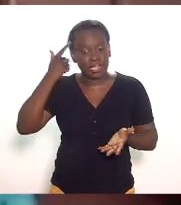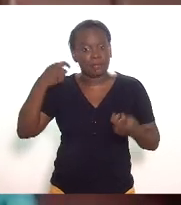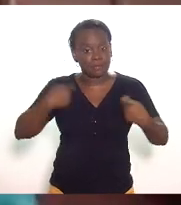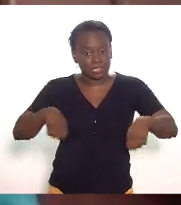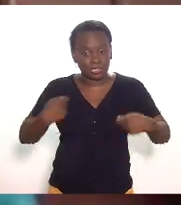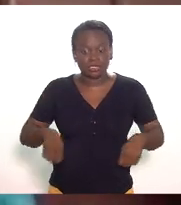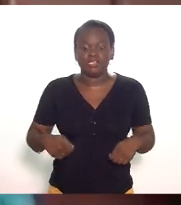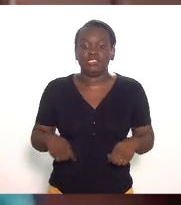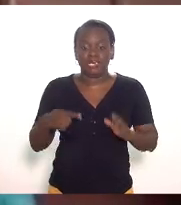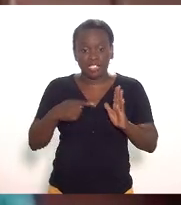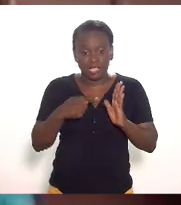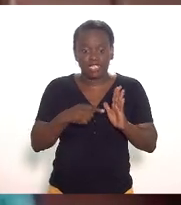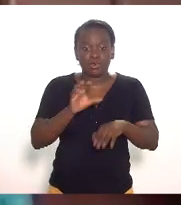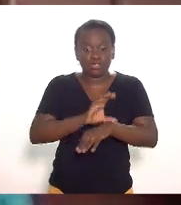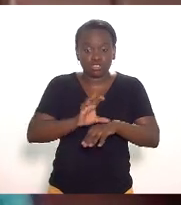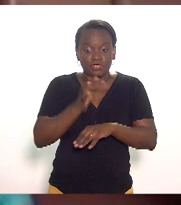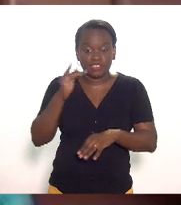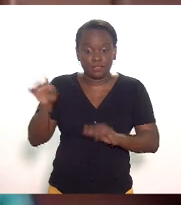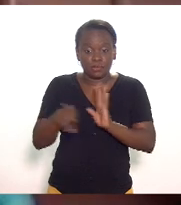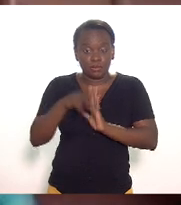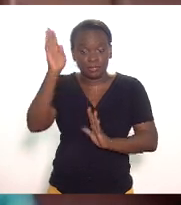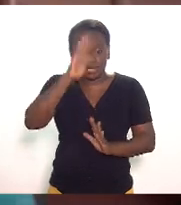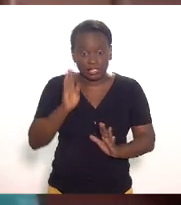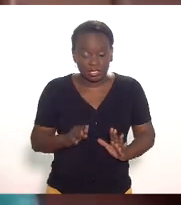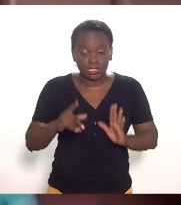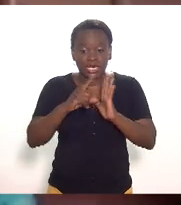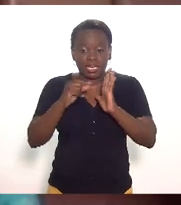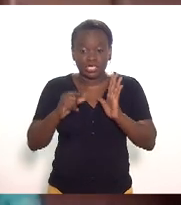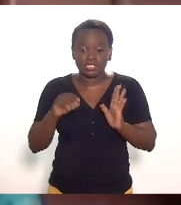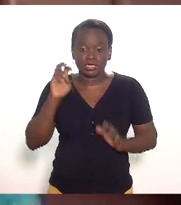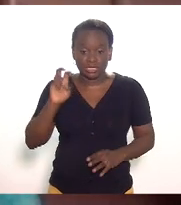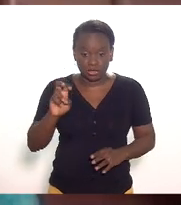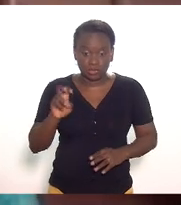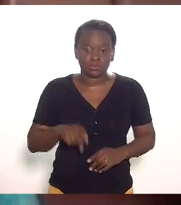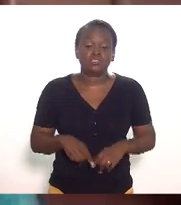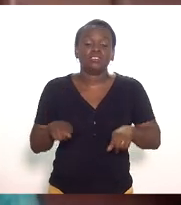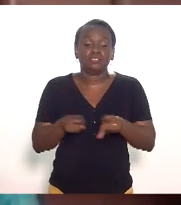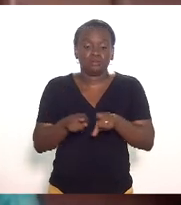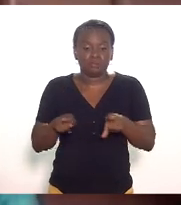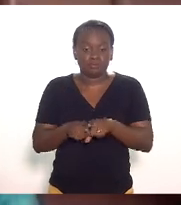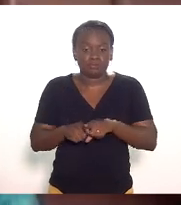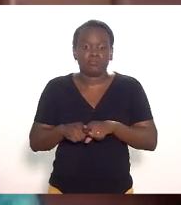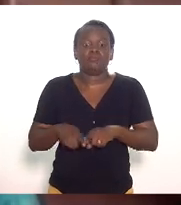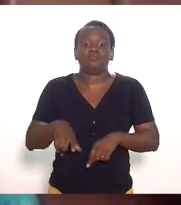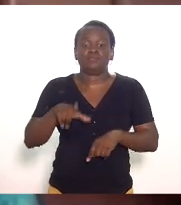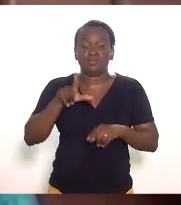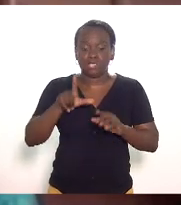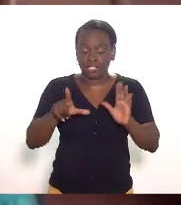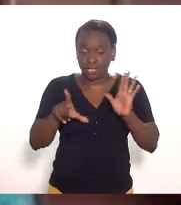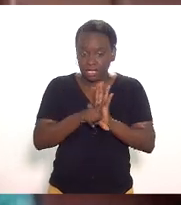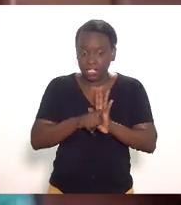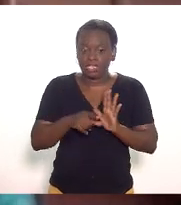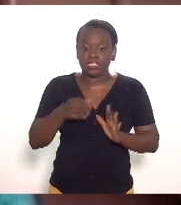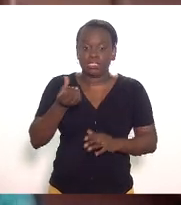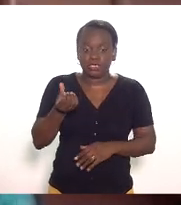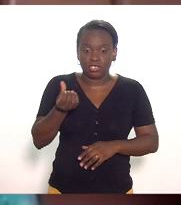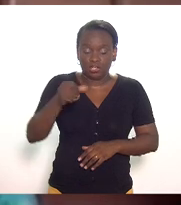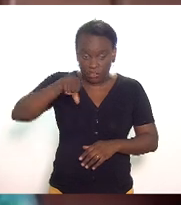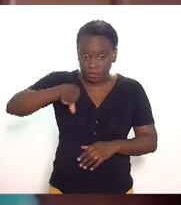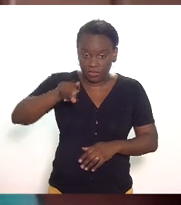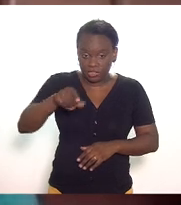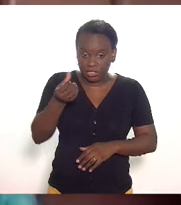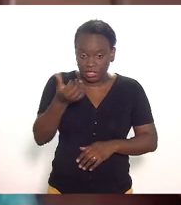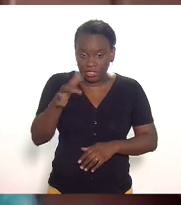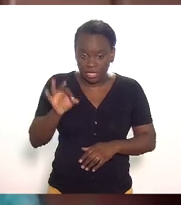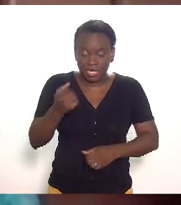gente tem que lembrar que é a Constituição Federal do nosso país. Artigo 5º. Do mesmo modo, a Lei de Direitos Autorais 9.610